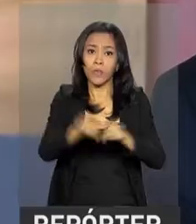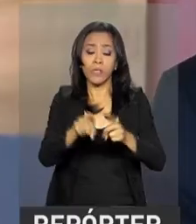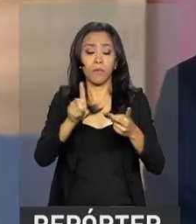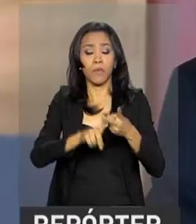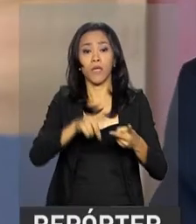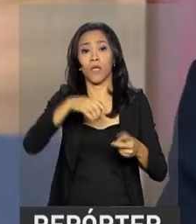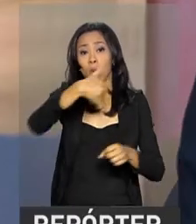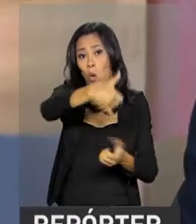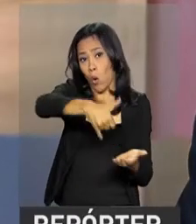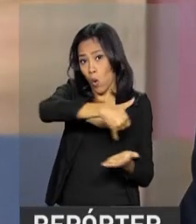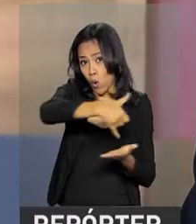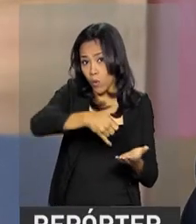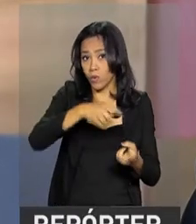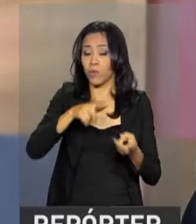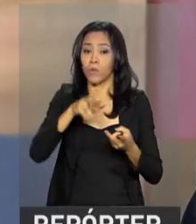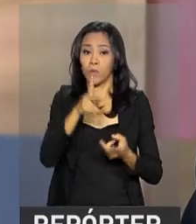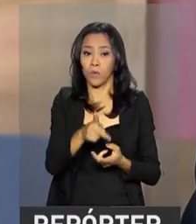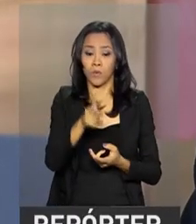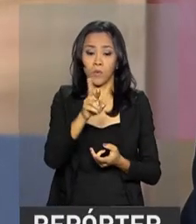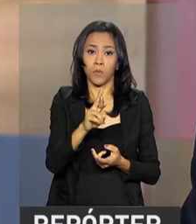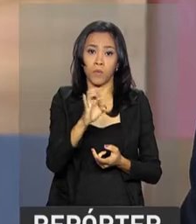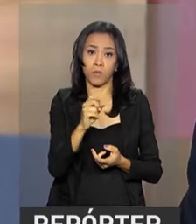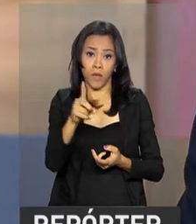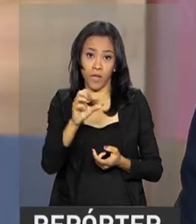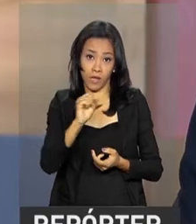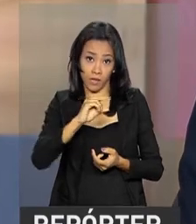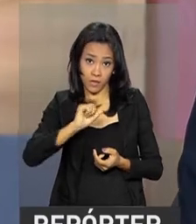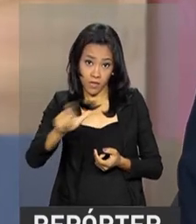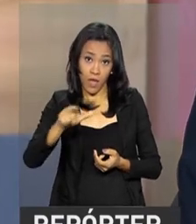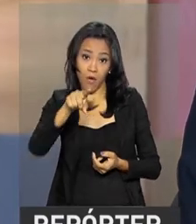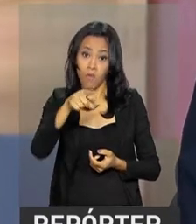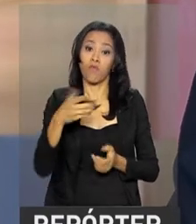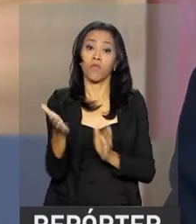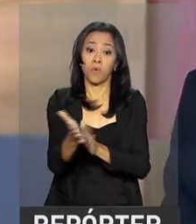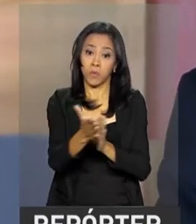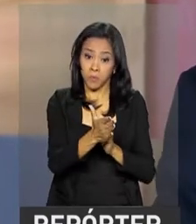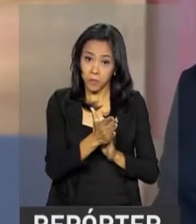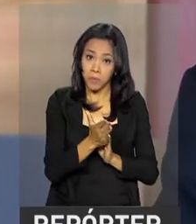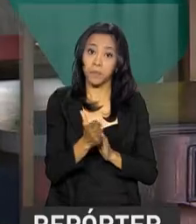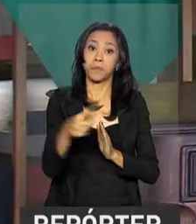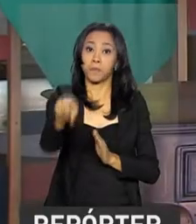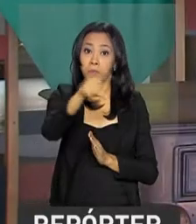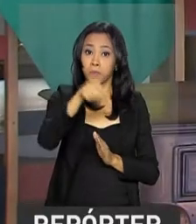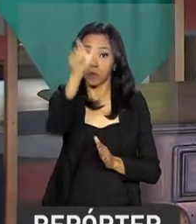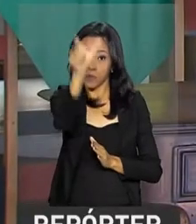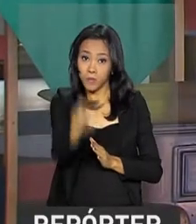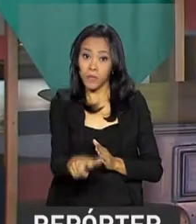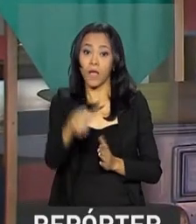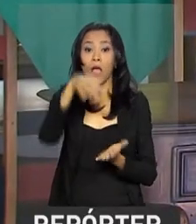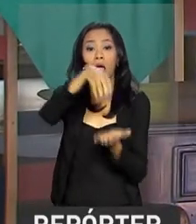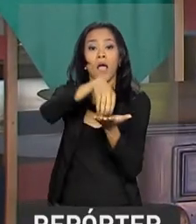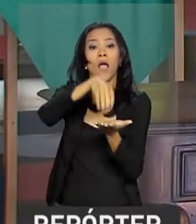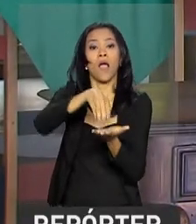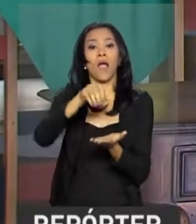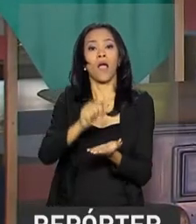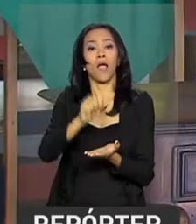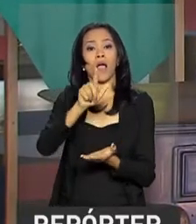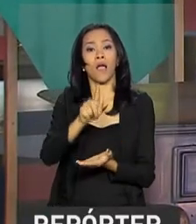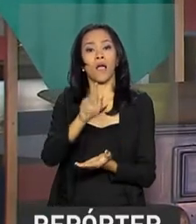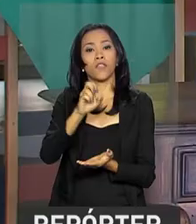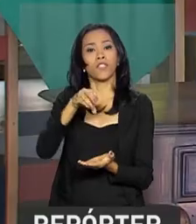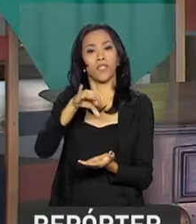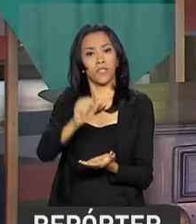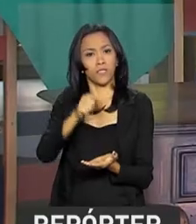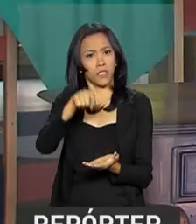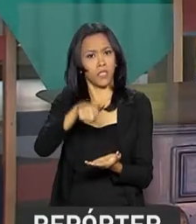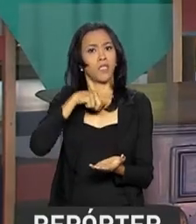foram elogiados pelo diretor executivo da agência internacional de energia na cerimônia que formalizou a associação